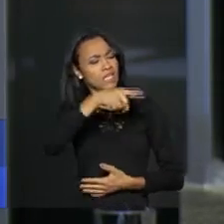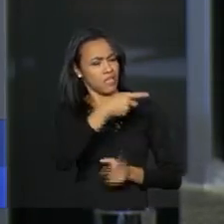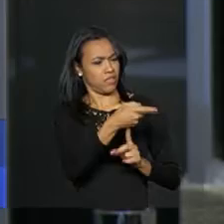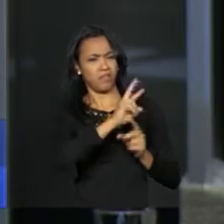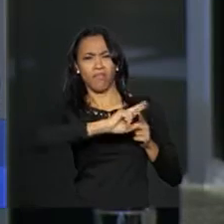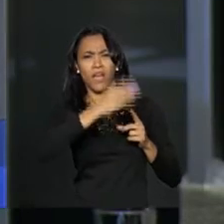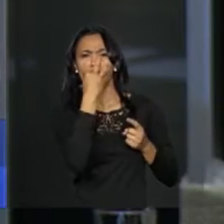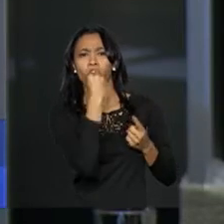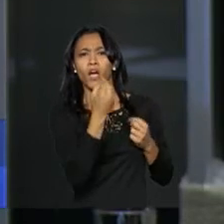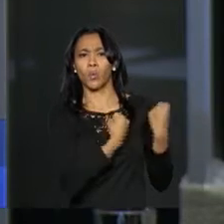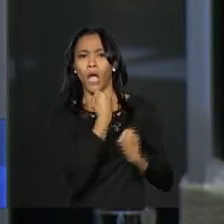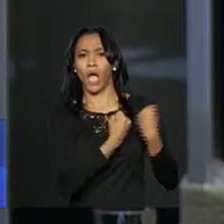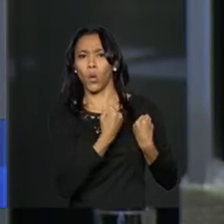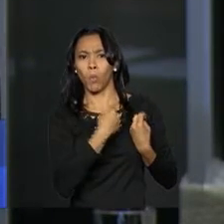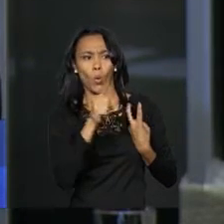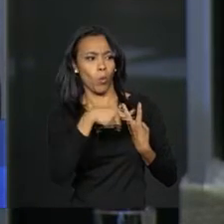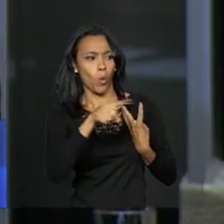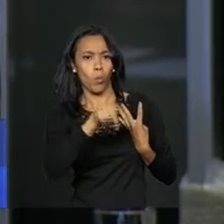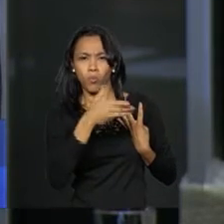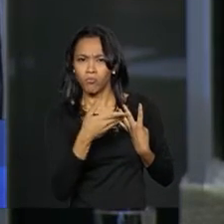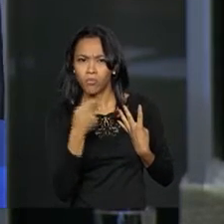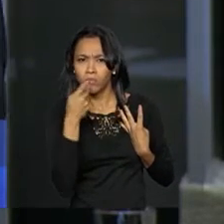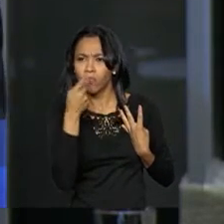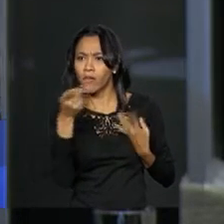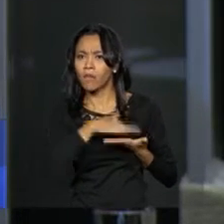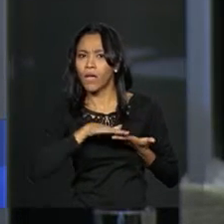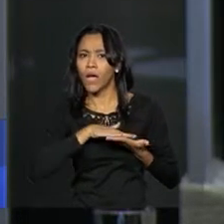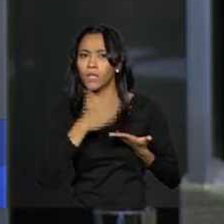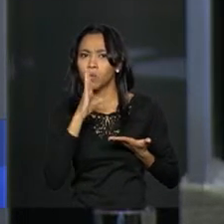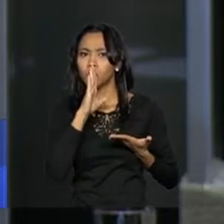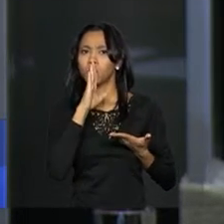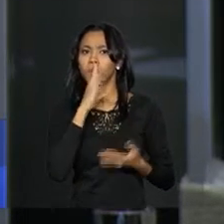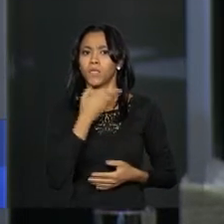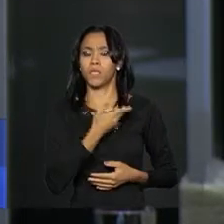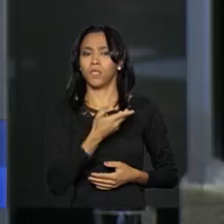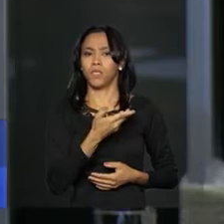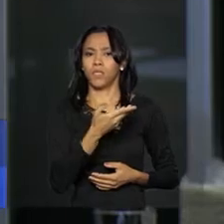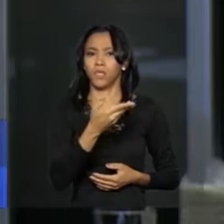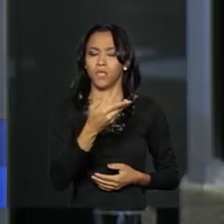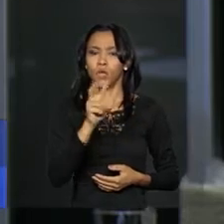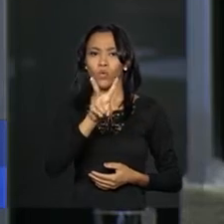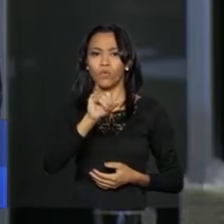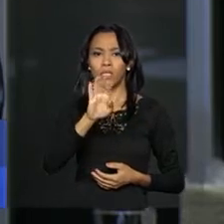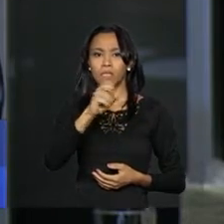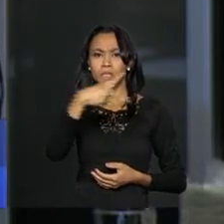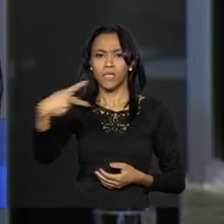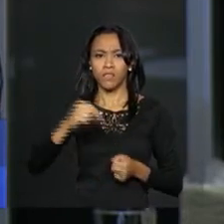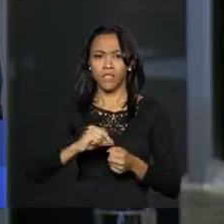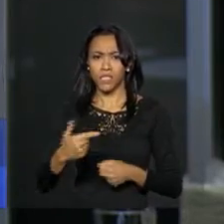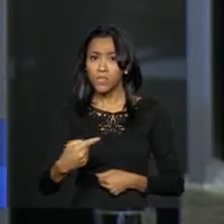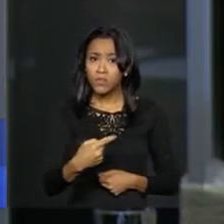ao Jaburu? Ninguém fala. Isso não é razoável. O vice-presidente da República fazer